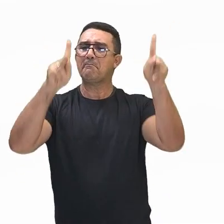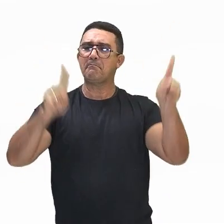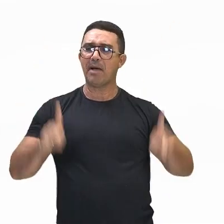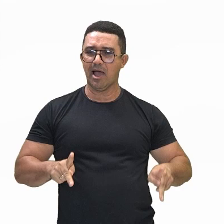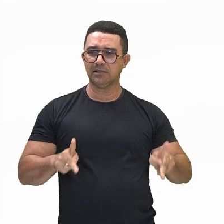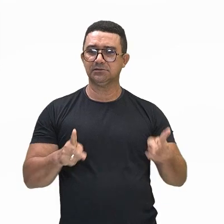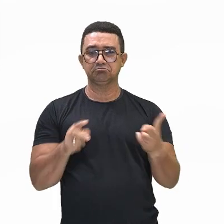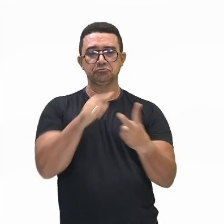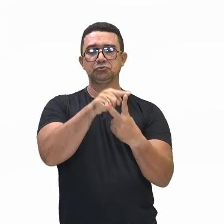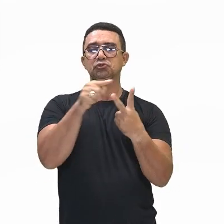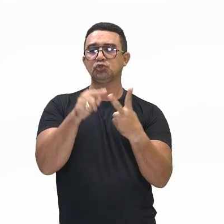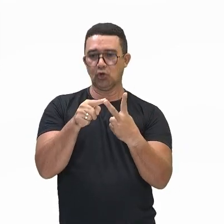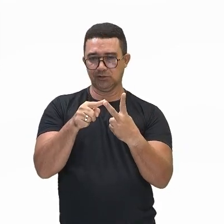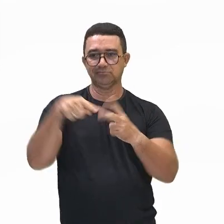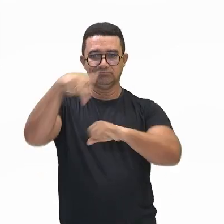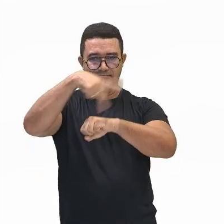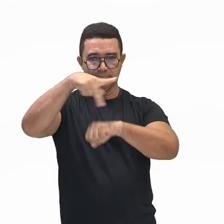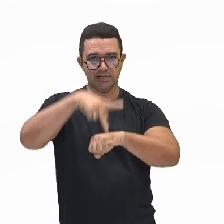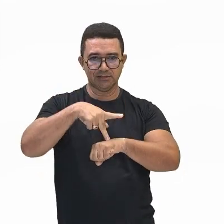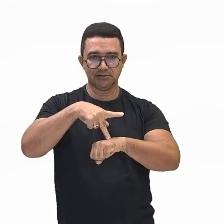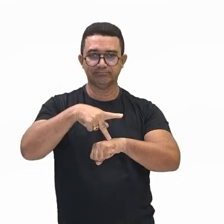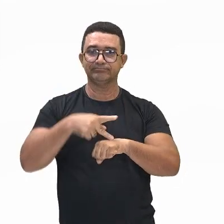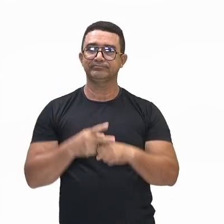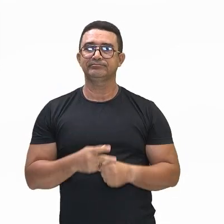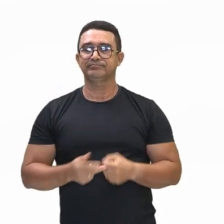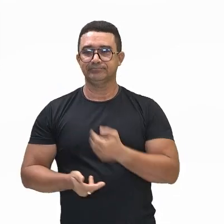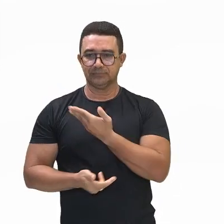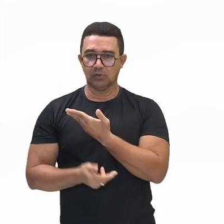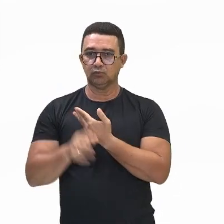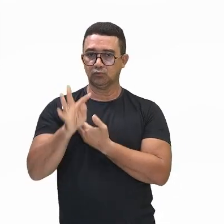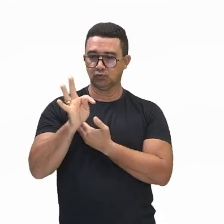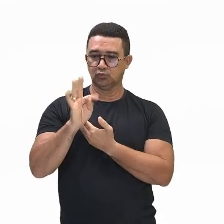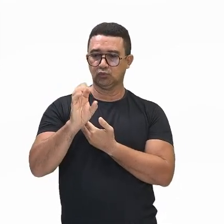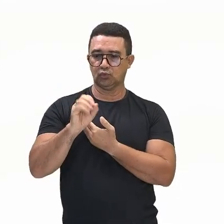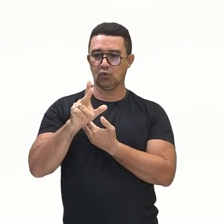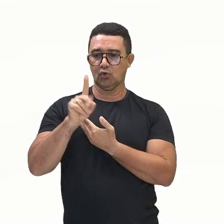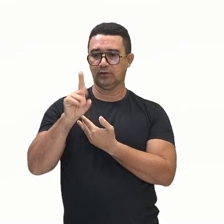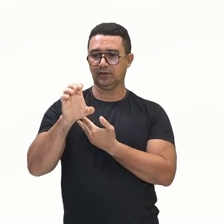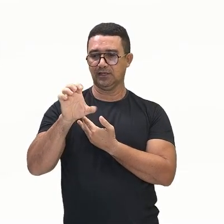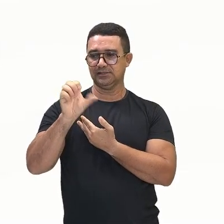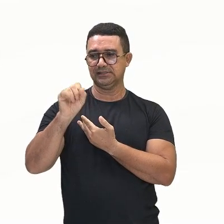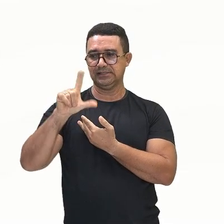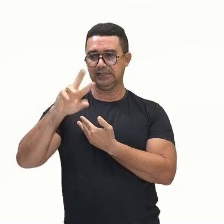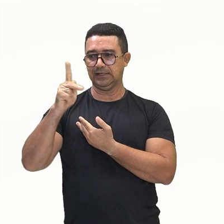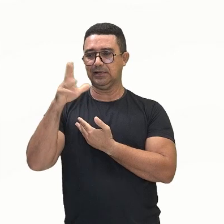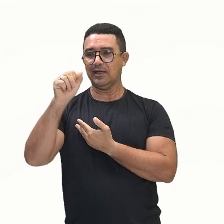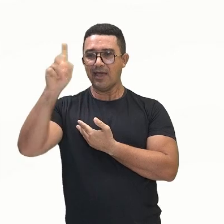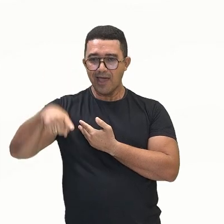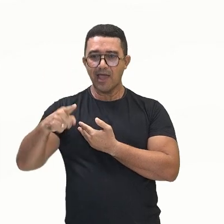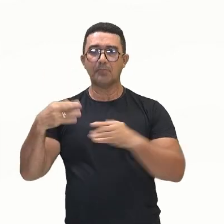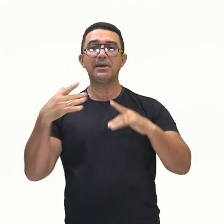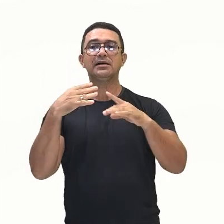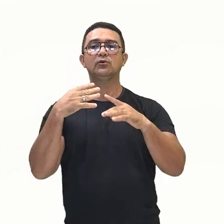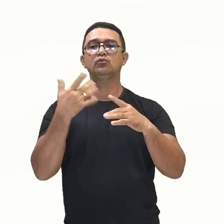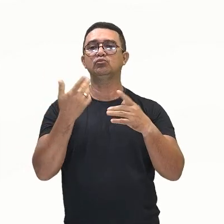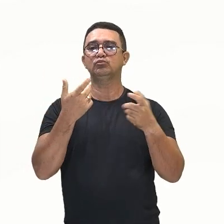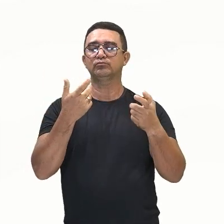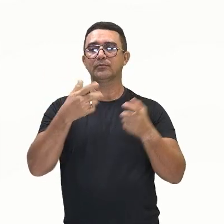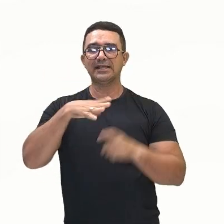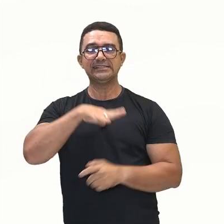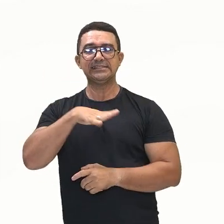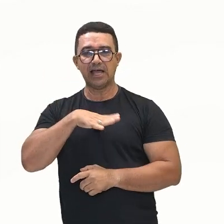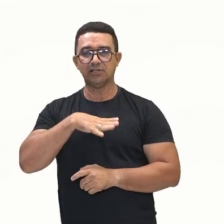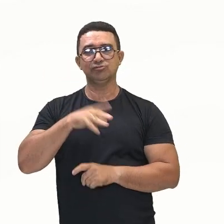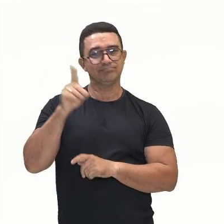assinado justamente em uma cidade espanhola, chamada Tordesilhas, é por isso que tem esse nome, Tratado de Tordesilhas, em 7 de junho